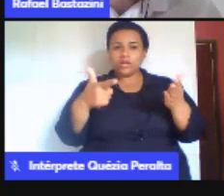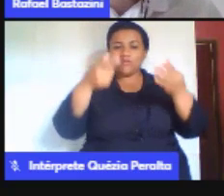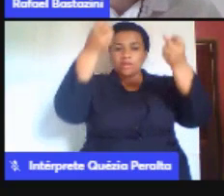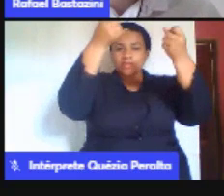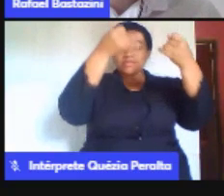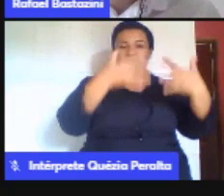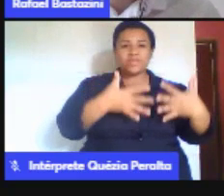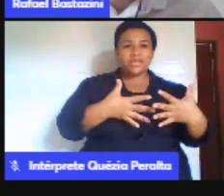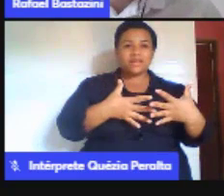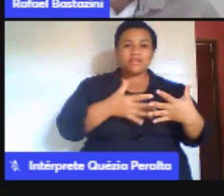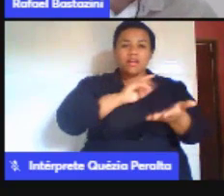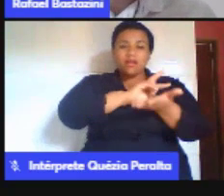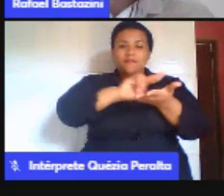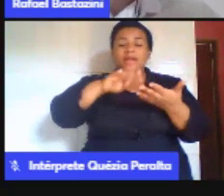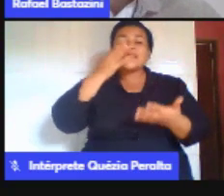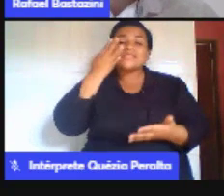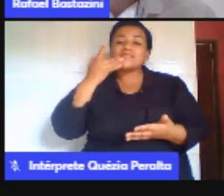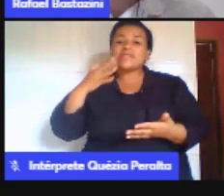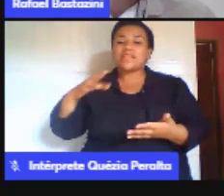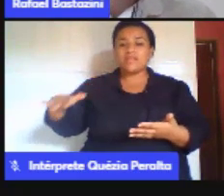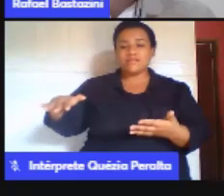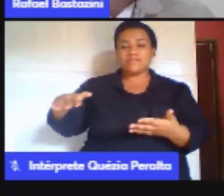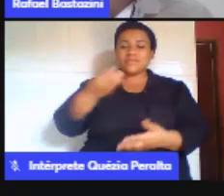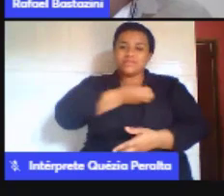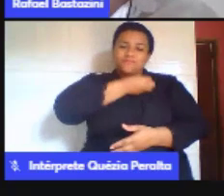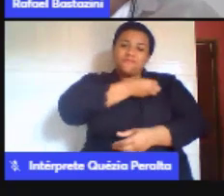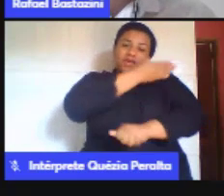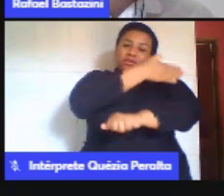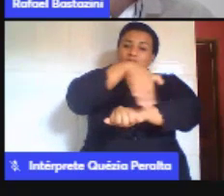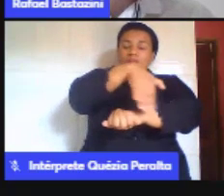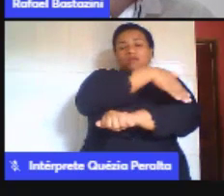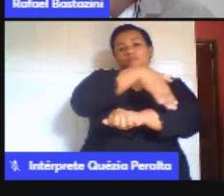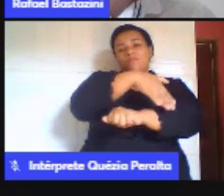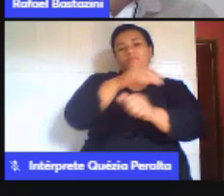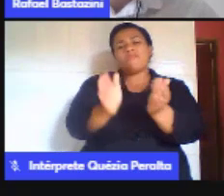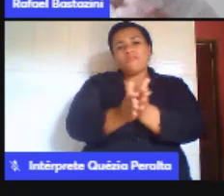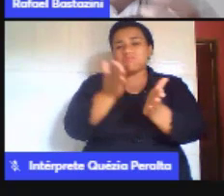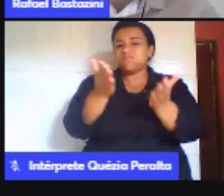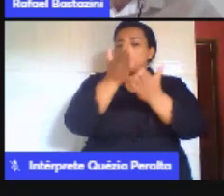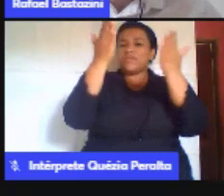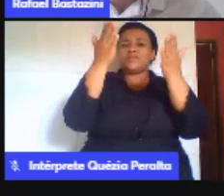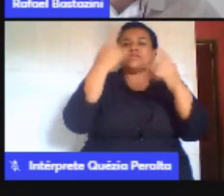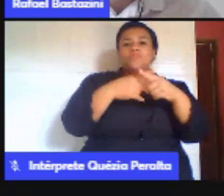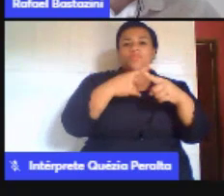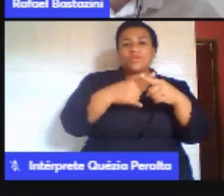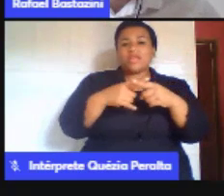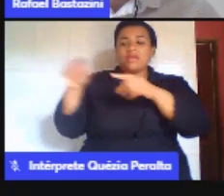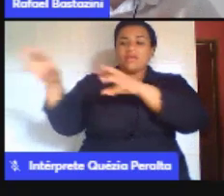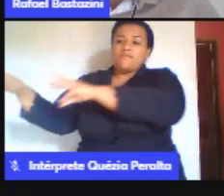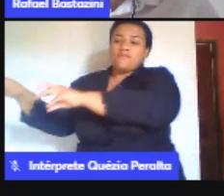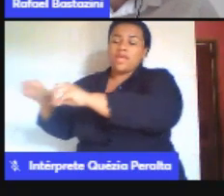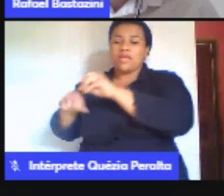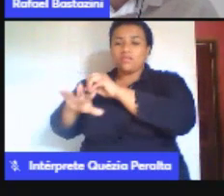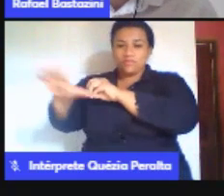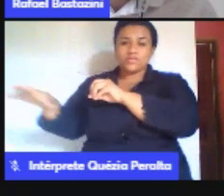de crianças. Então, muitas crianças estavam na rua naquele período, chegavam do campo e começou, então,